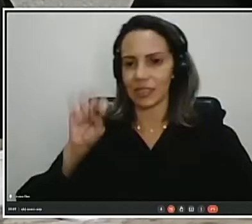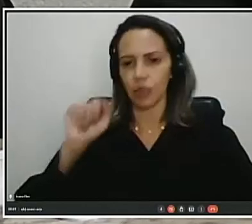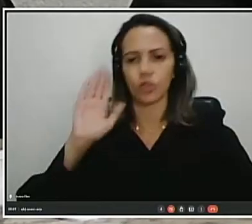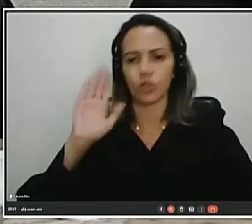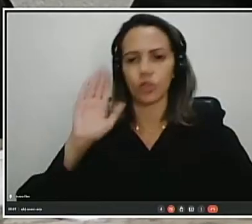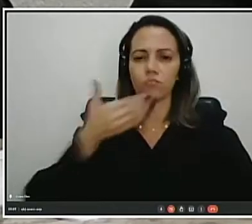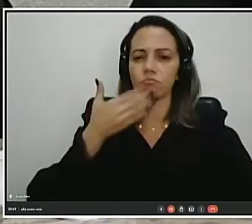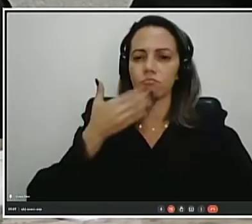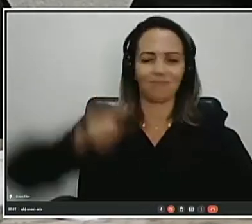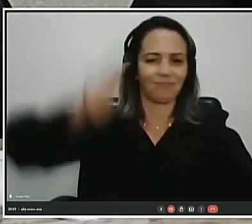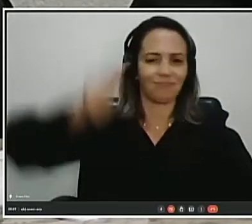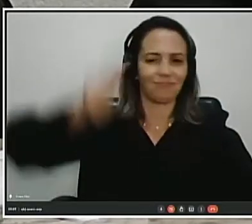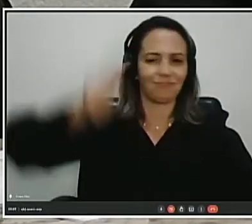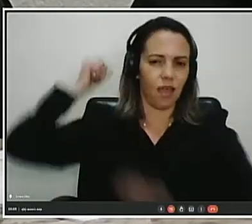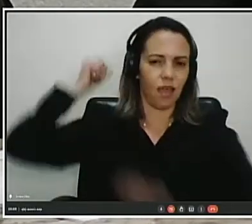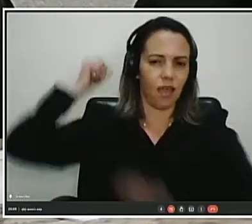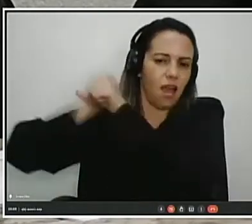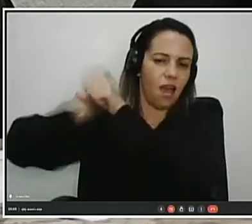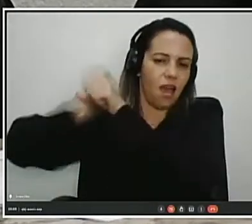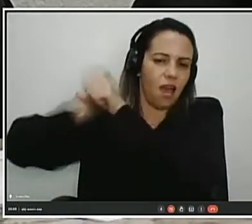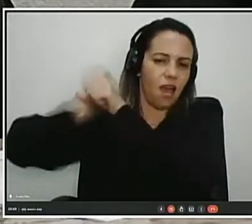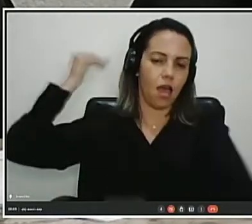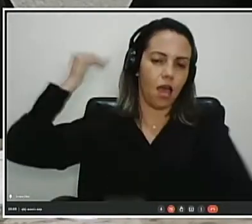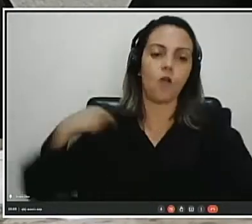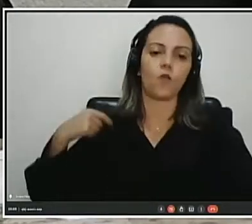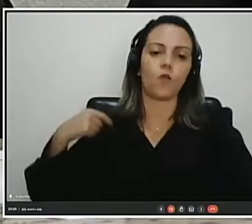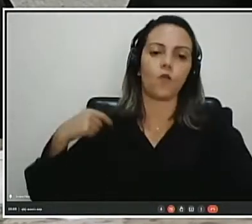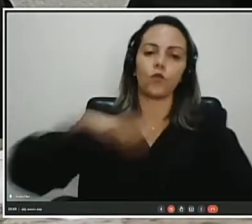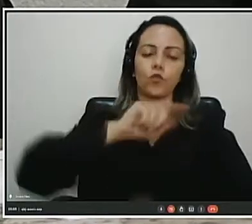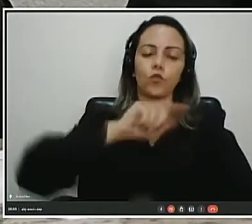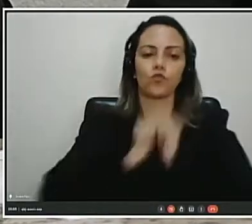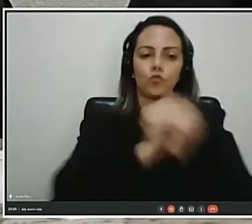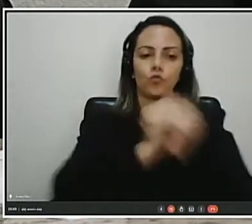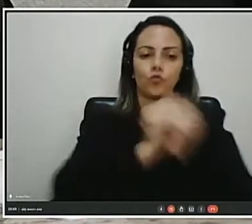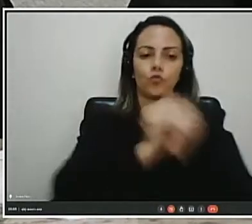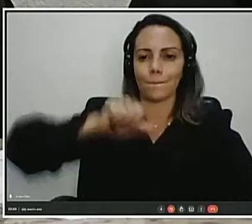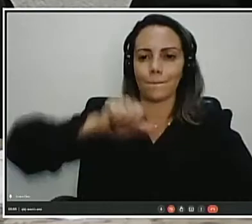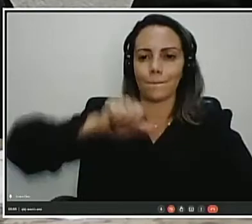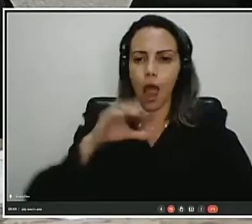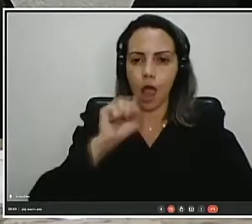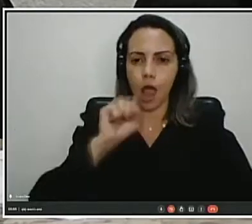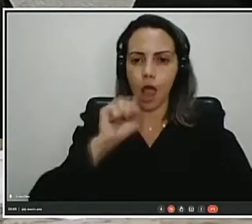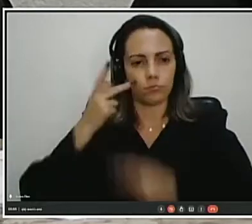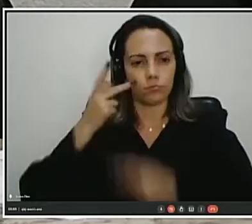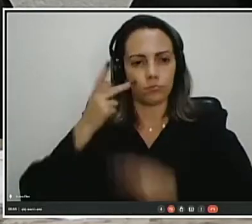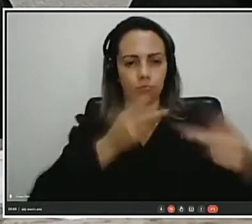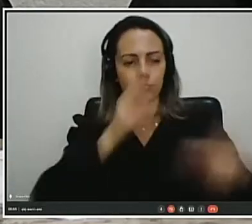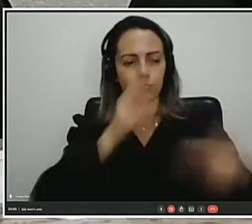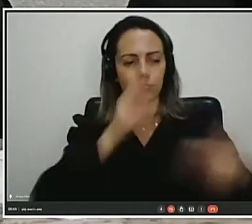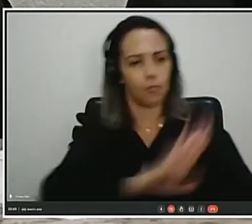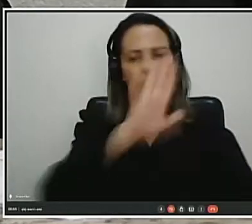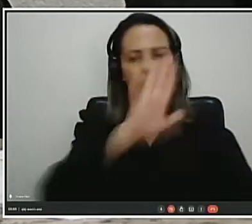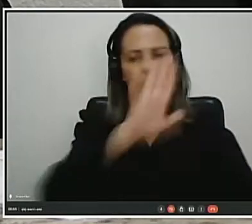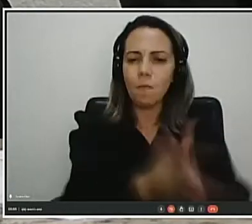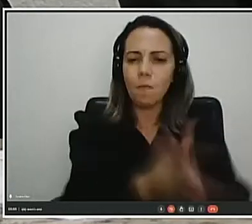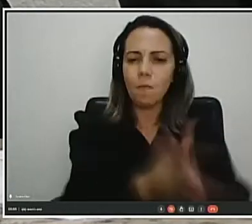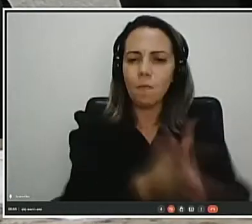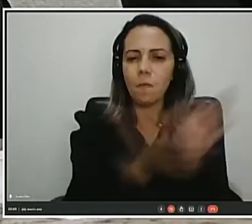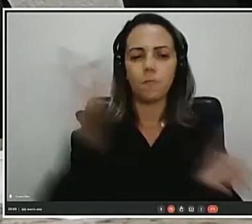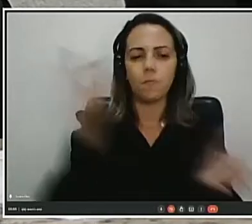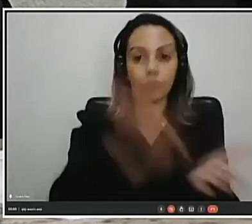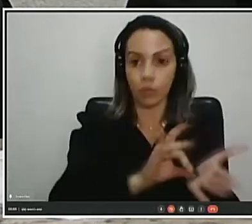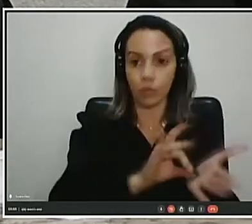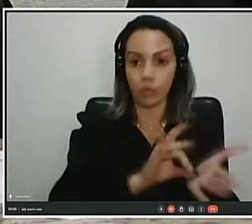com o Marco Spack lá, fizemos uma visita no bairro, que é carente mesmo. Inclusive, o prefeito nos